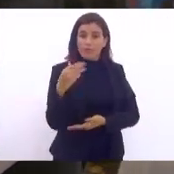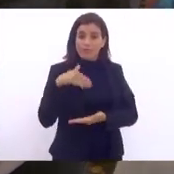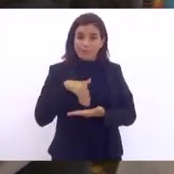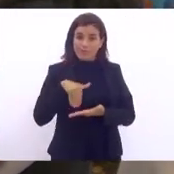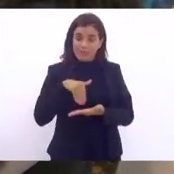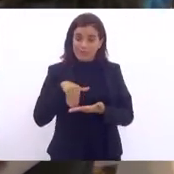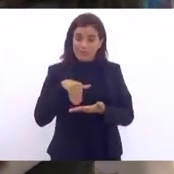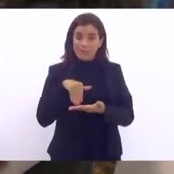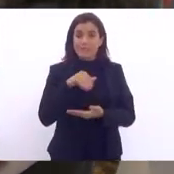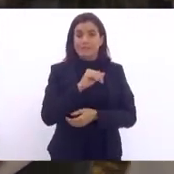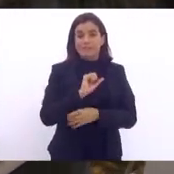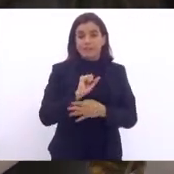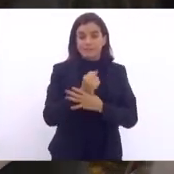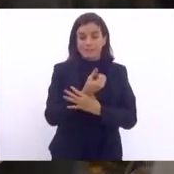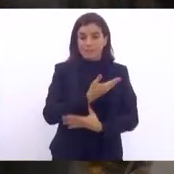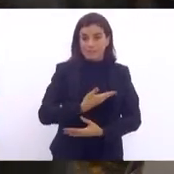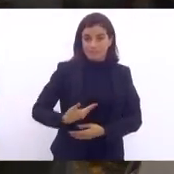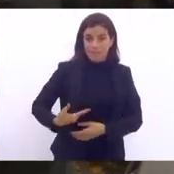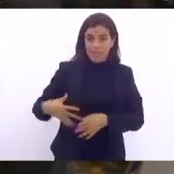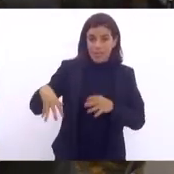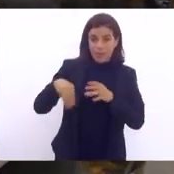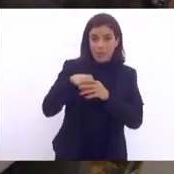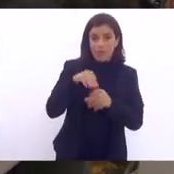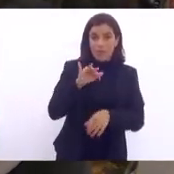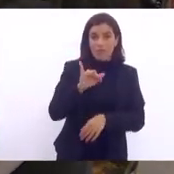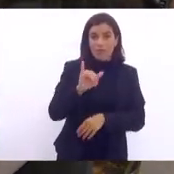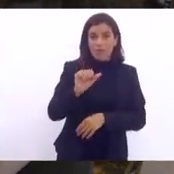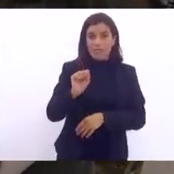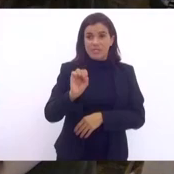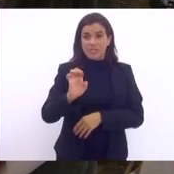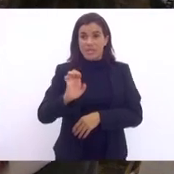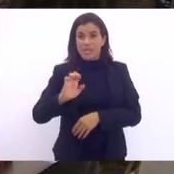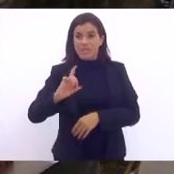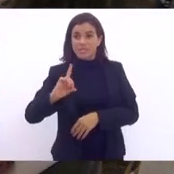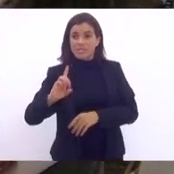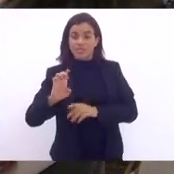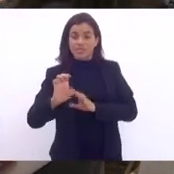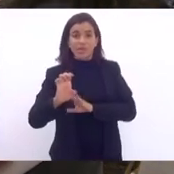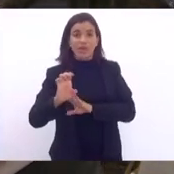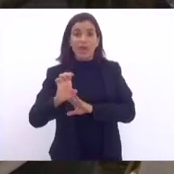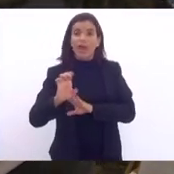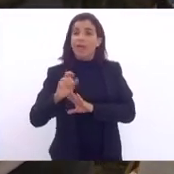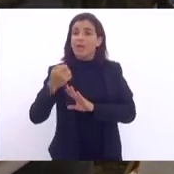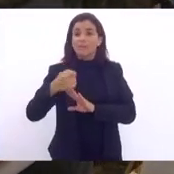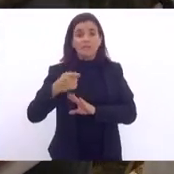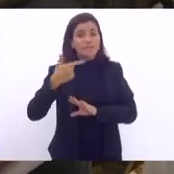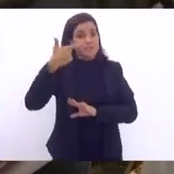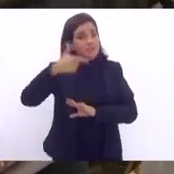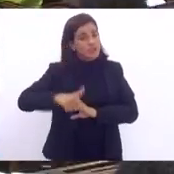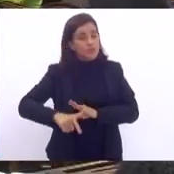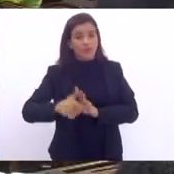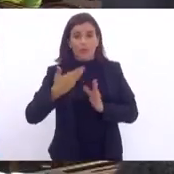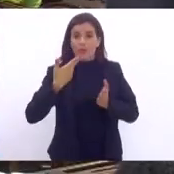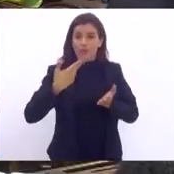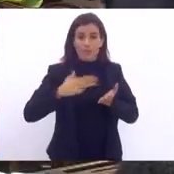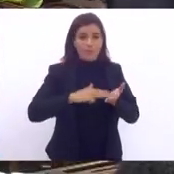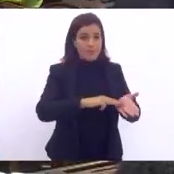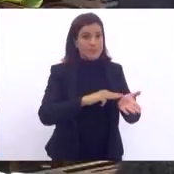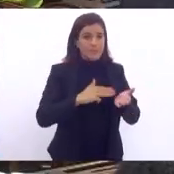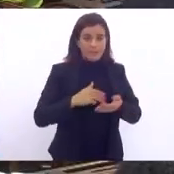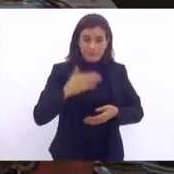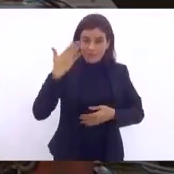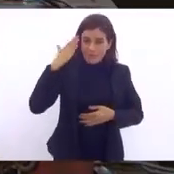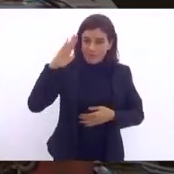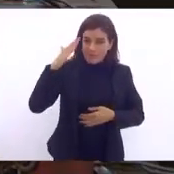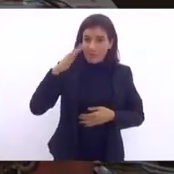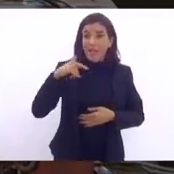FISED. A posteriori, ele tem que mandar outra mensagem. estou entendendo, doutor Zé. Essa é minha dúvida. Deputado Luiz